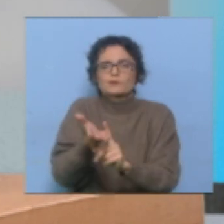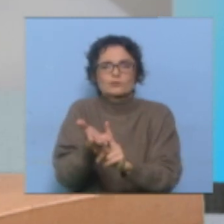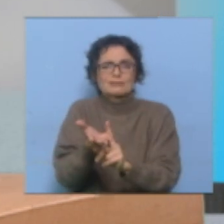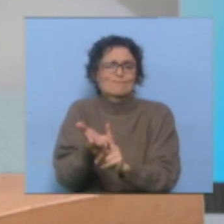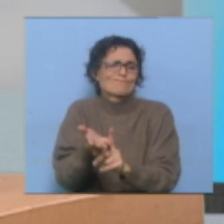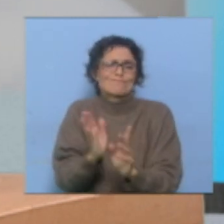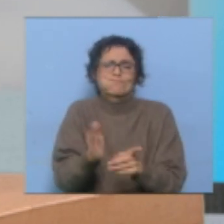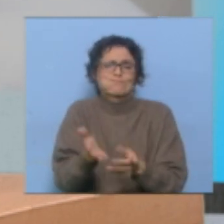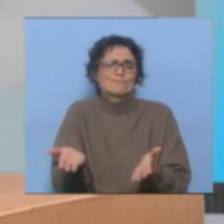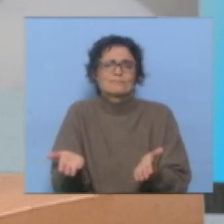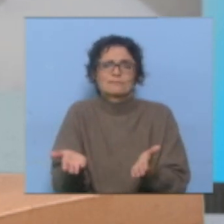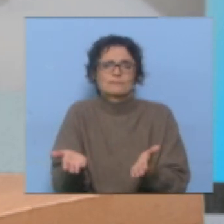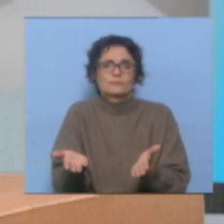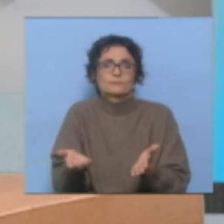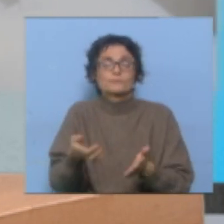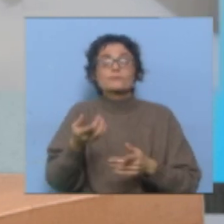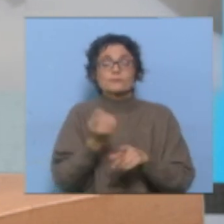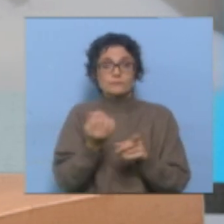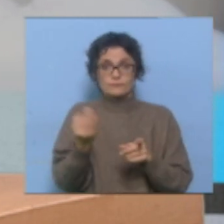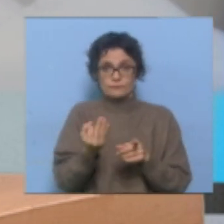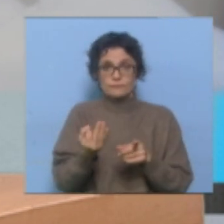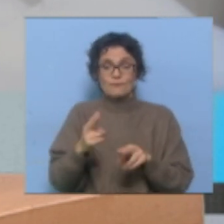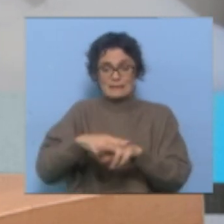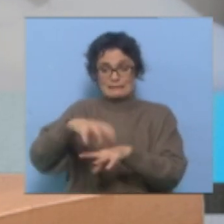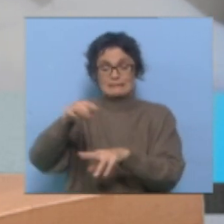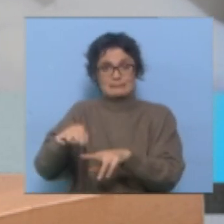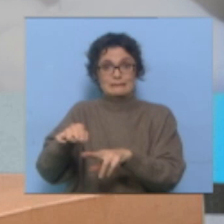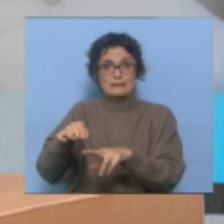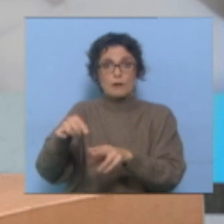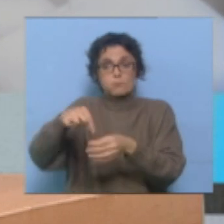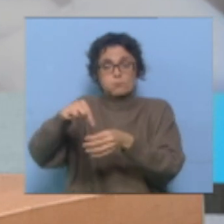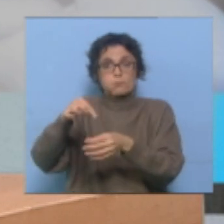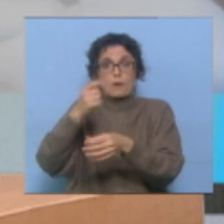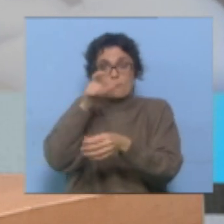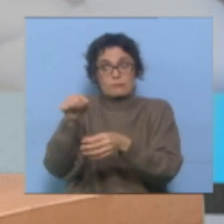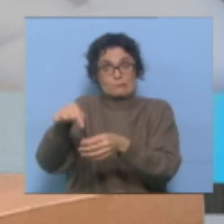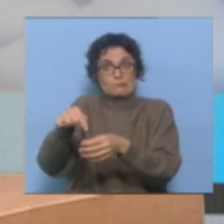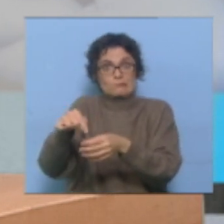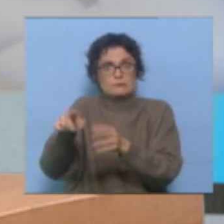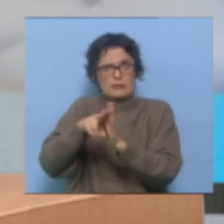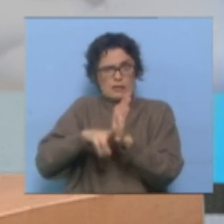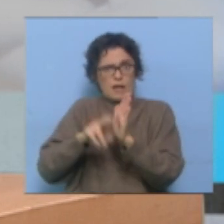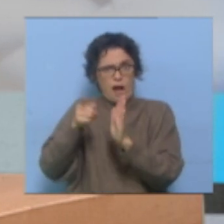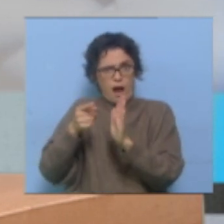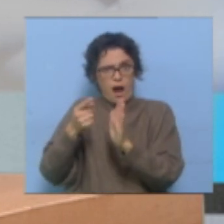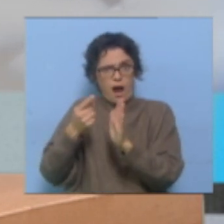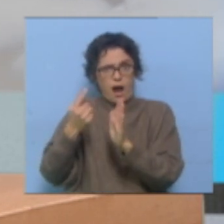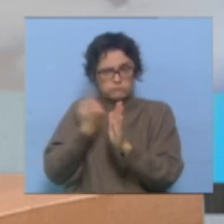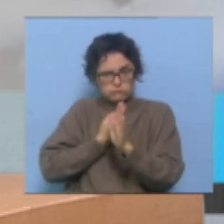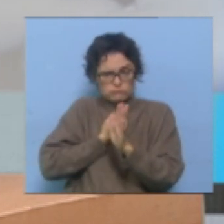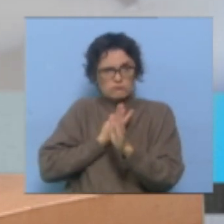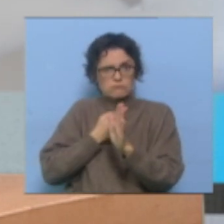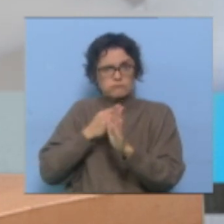na própria prisão, em que as pessoas, pelas muitas normas que têm que cumprir, pelas muitas regras que têm que obedecer